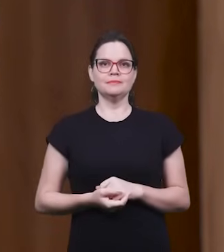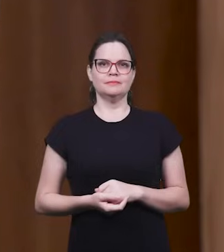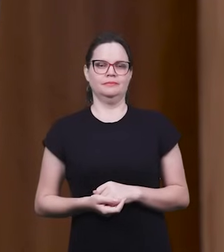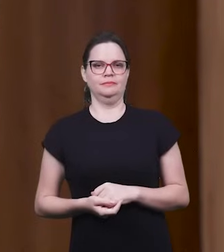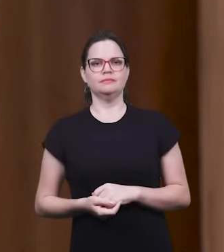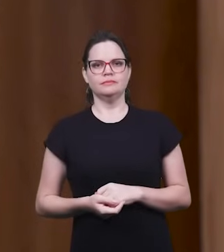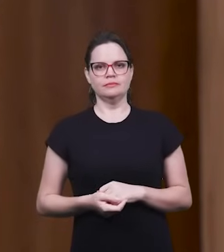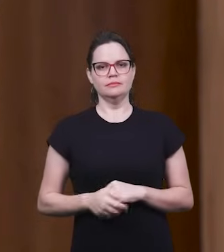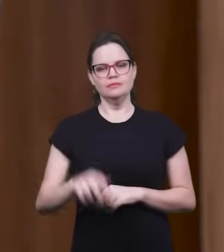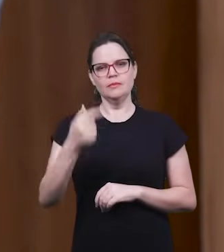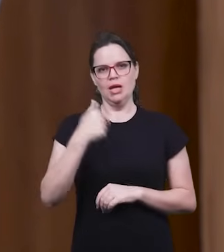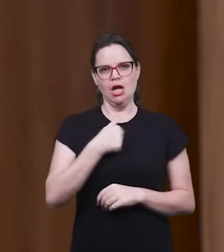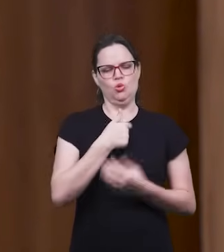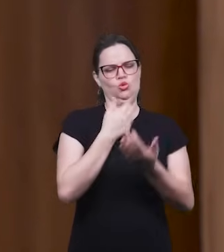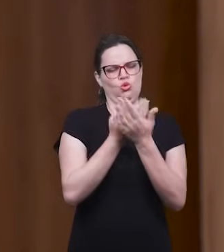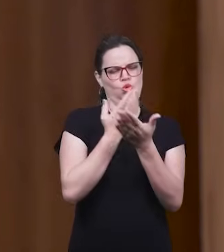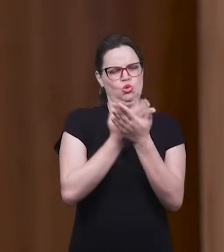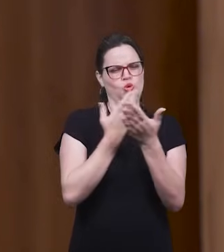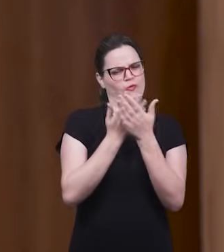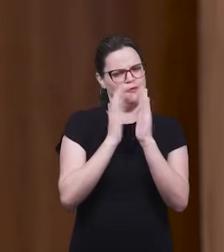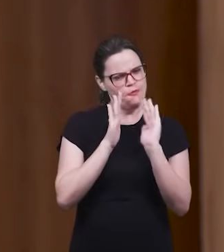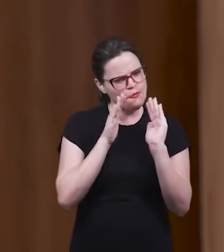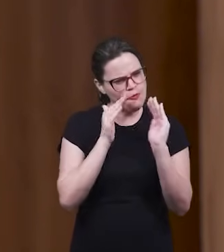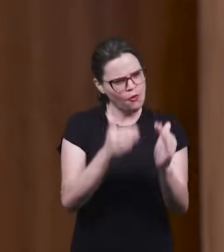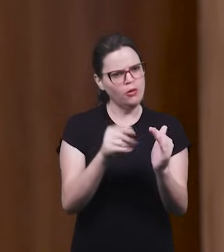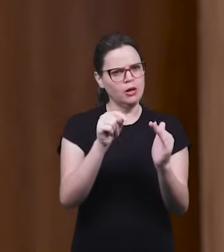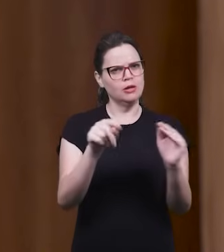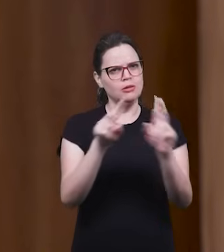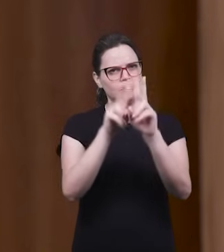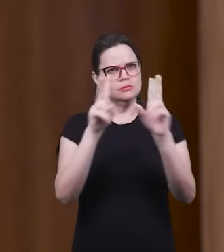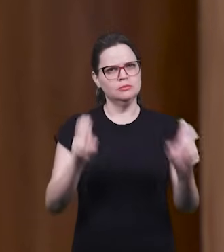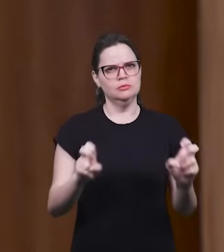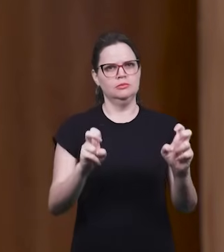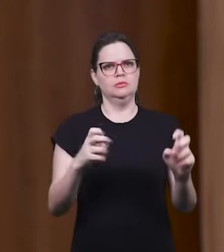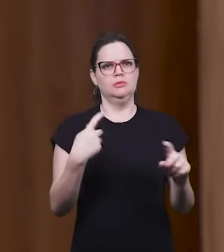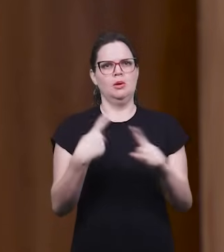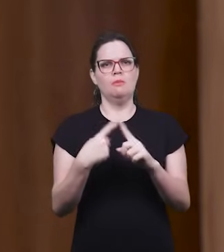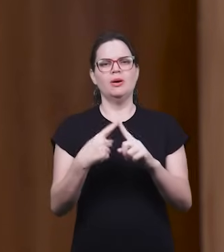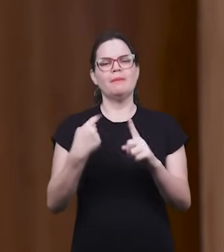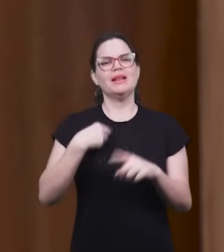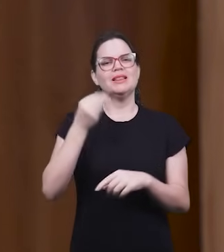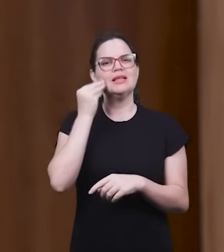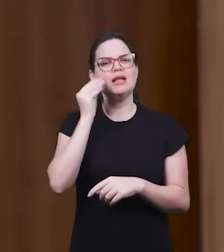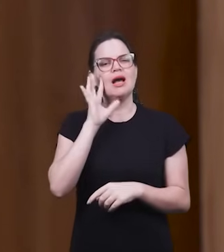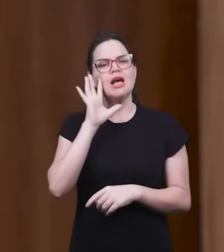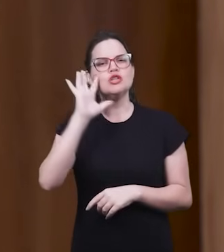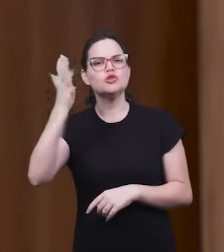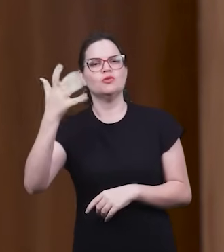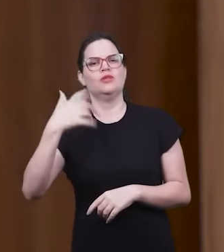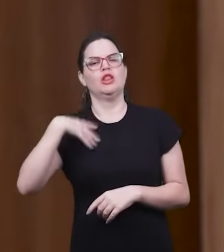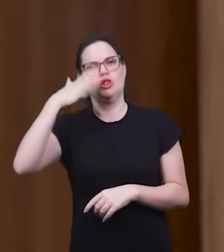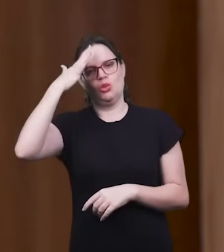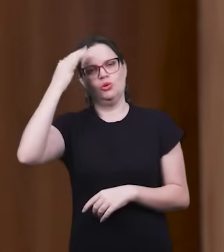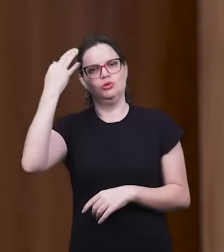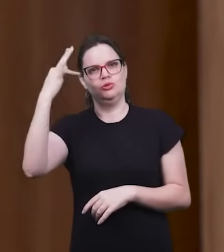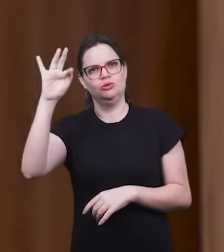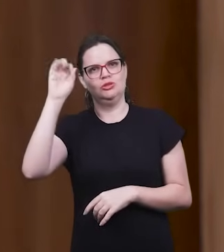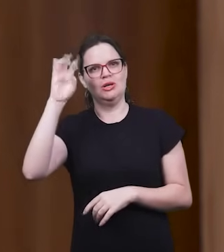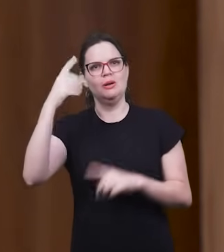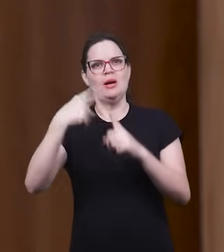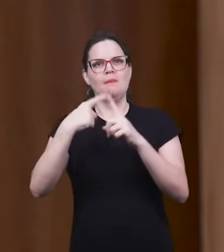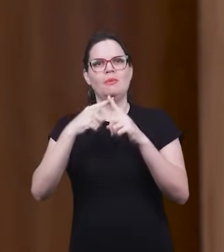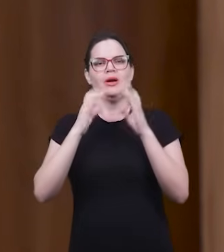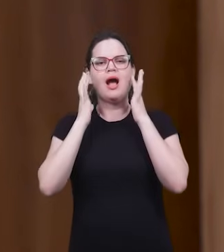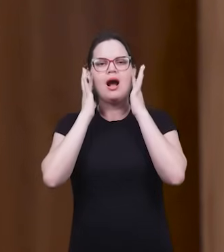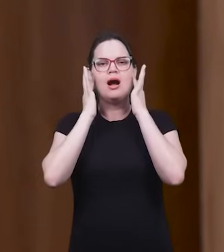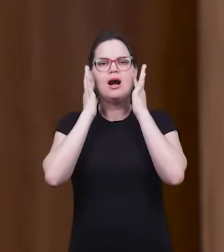me destaquei nesse aspecto como profissional, porque problemas de dor de cabeça, problemas todo dia. Porque o sistema mastigatório